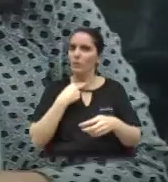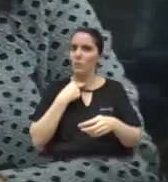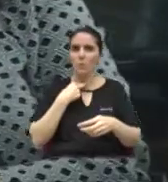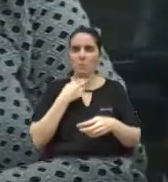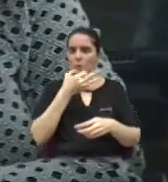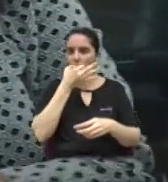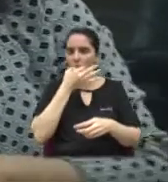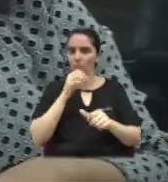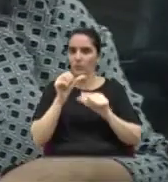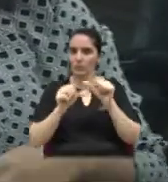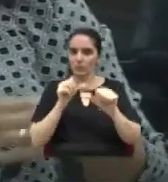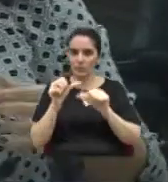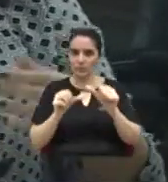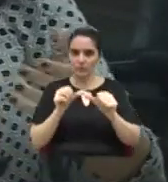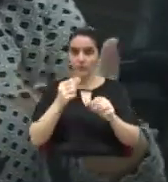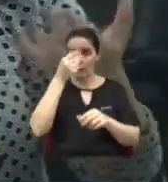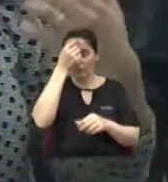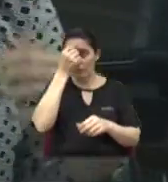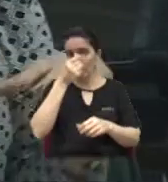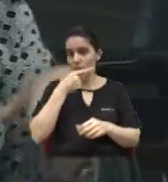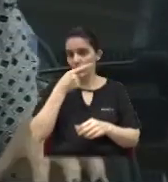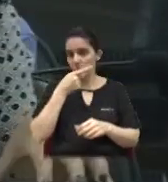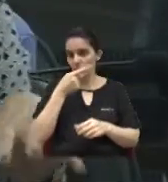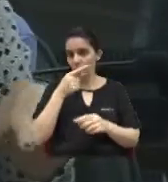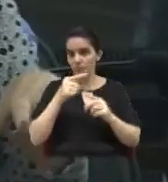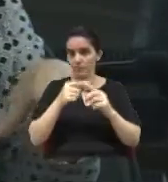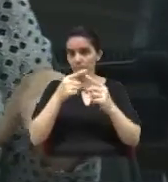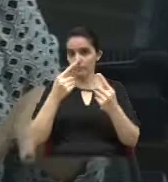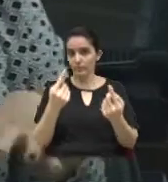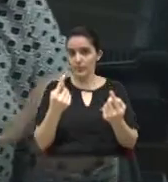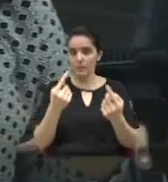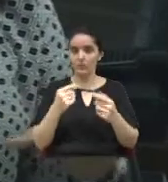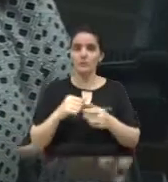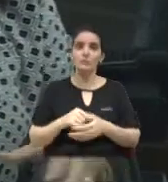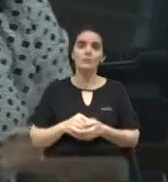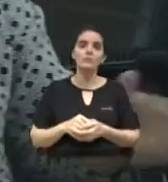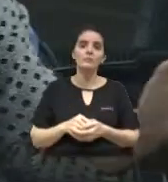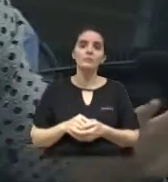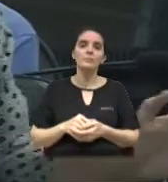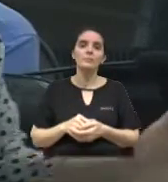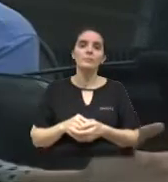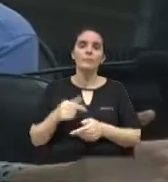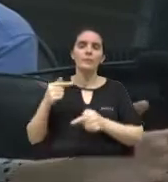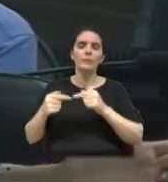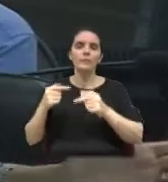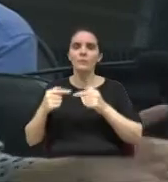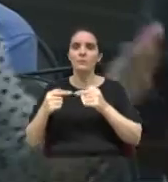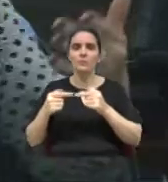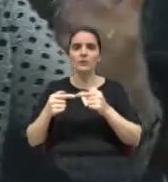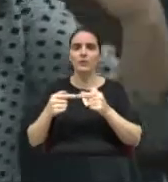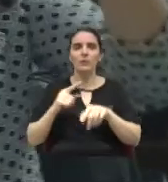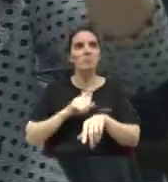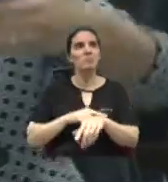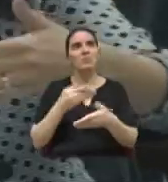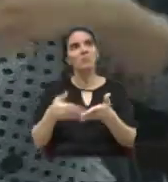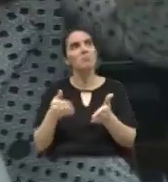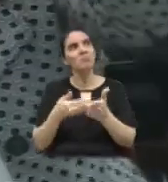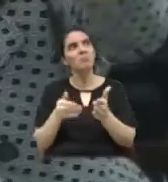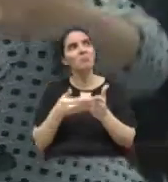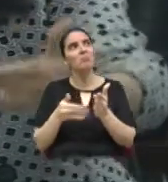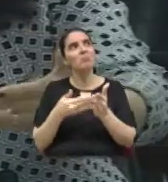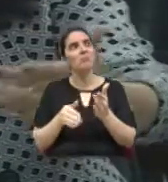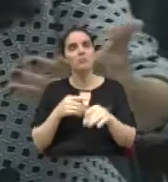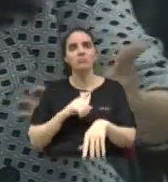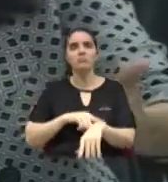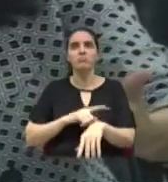Camargo colocou, mas eu acho que quando a gente coloca o ponto aqui para discutir, nós não estamos perdendo tempo, ainda que pudéssemos